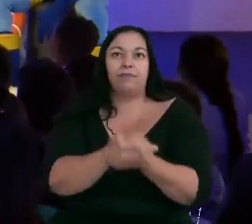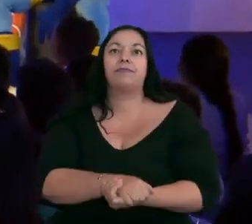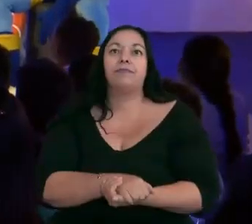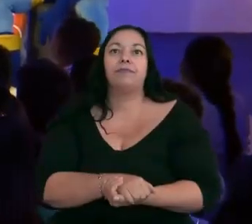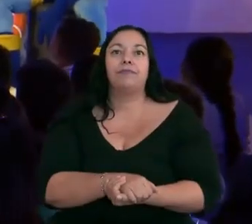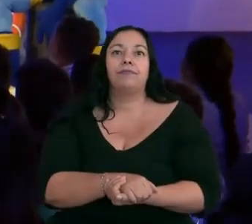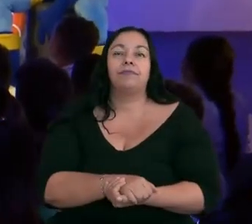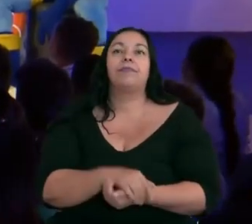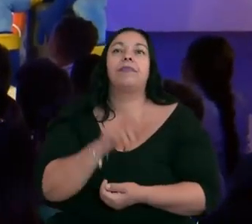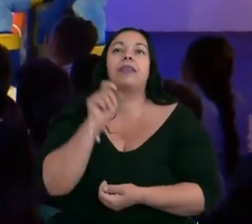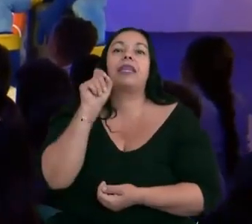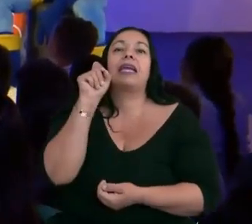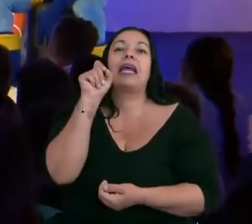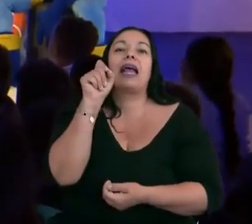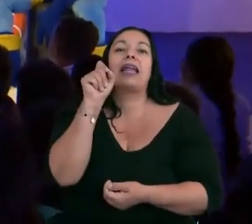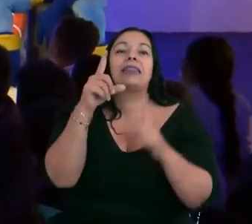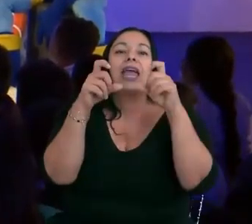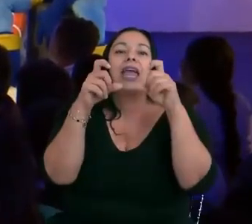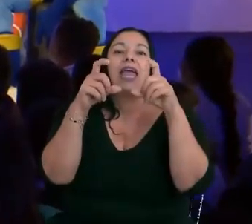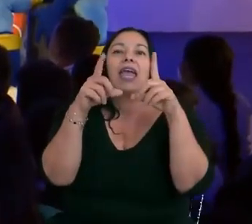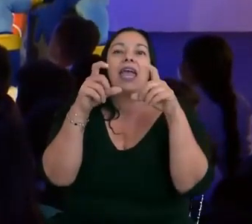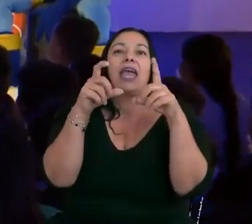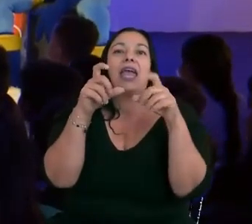Cadê o bolhão, gente?